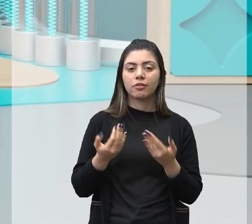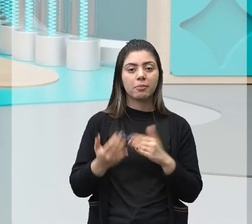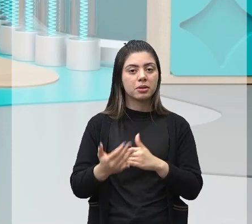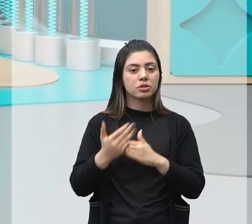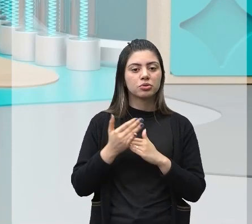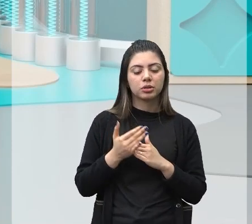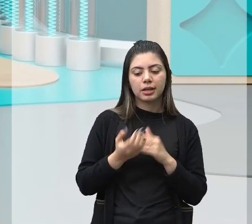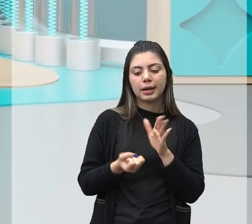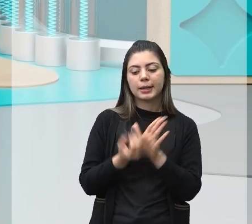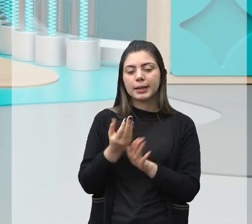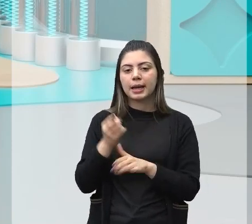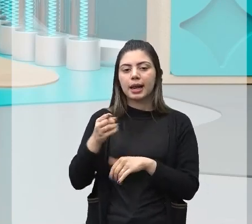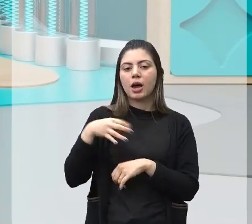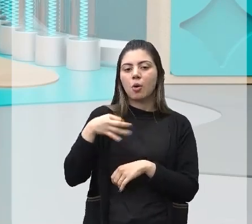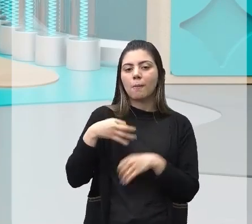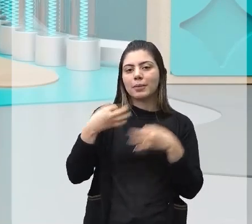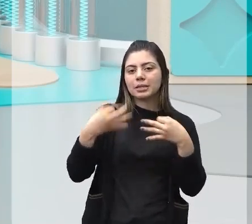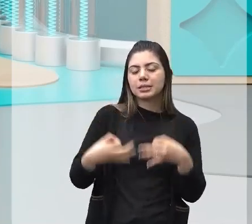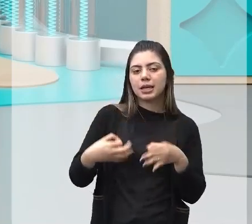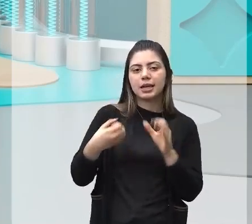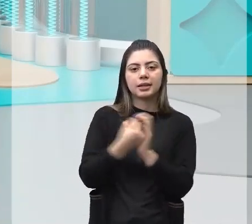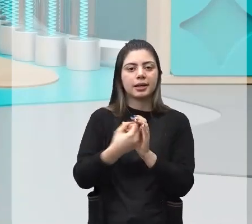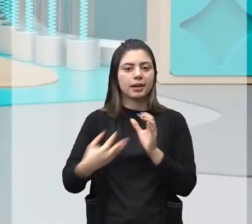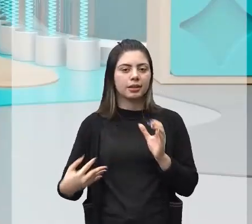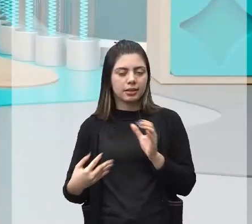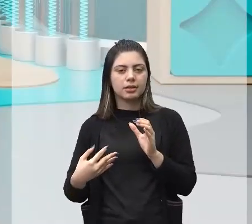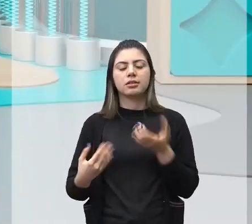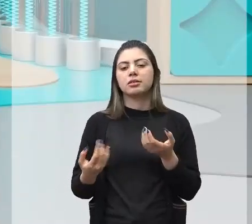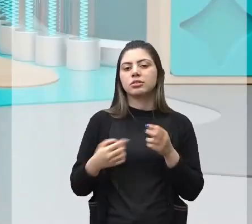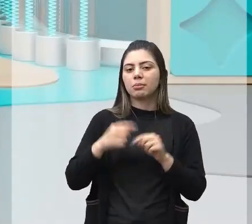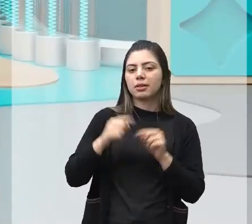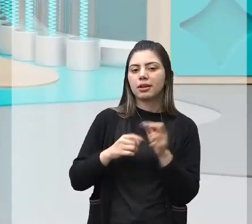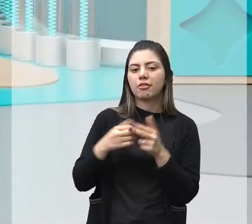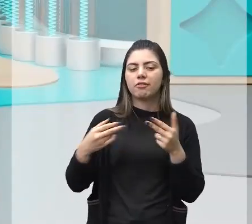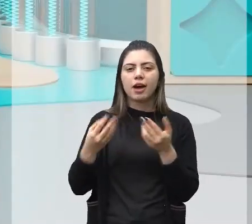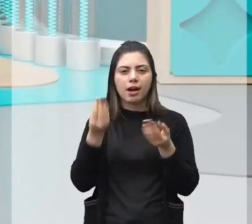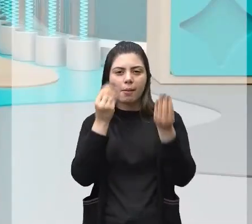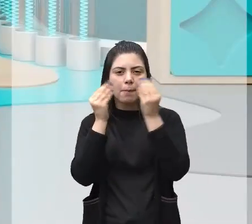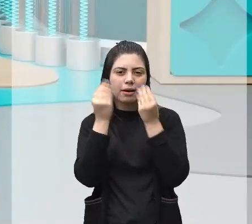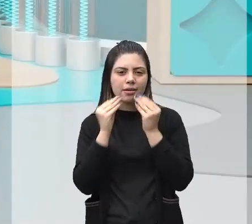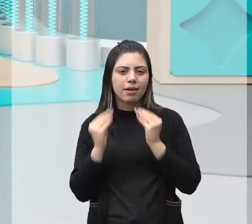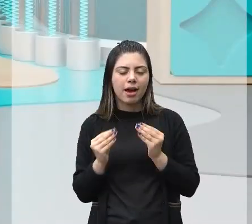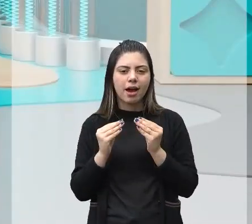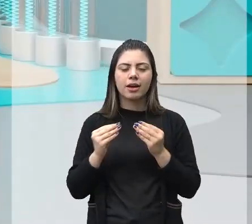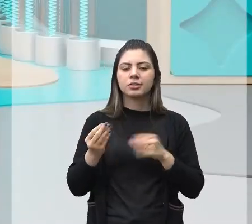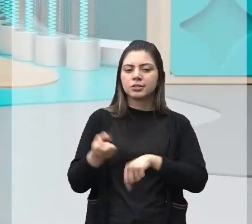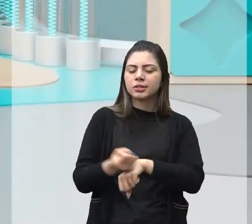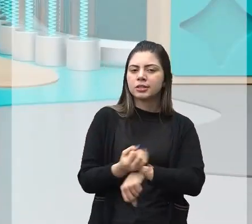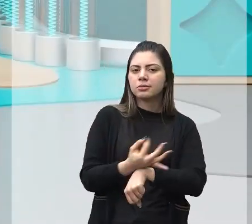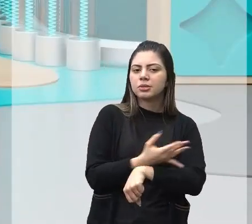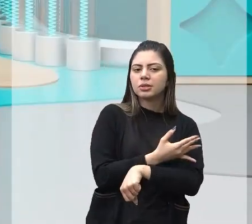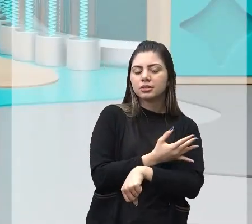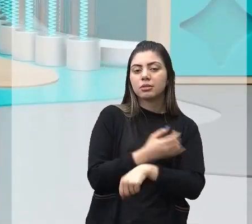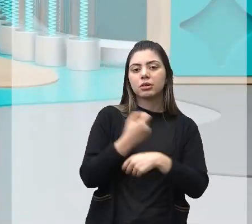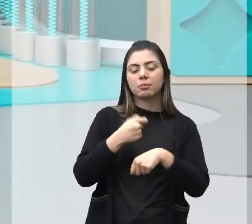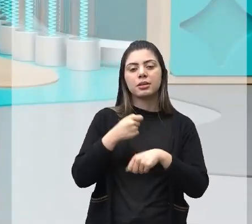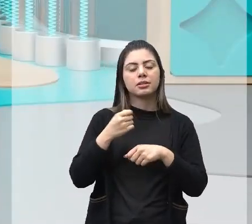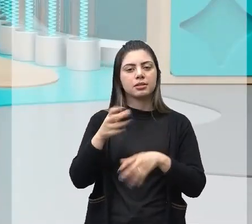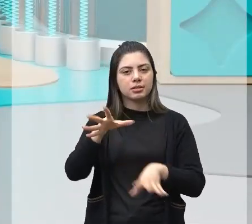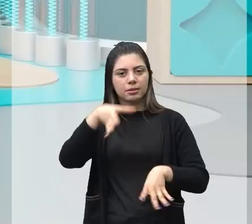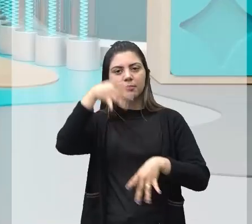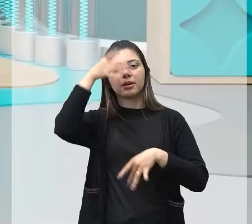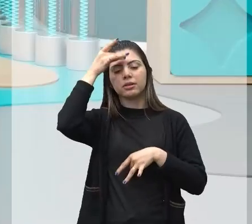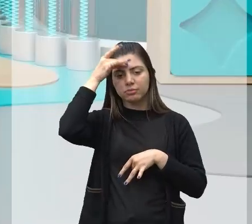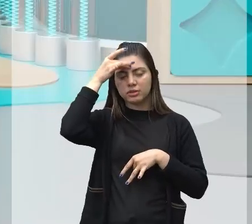direcionando o figurino, a caracterização, né? O que é o figurino, a maquiagem, a emoção que o artista tem que trazer